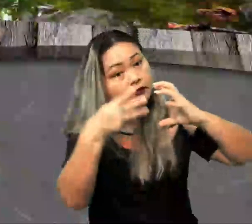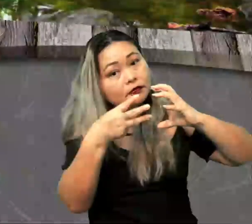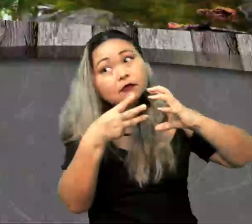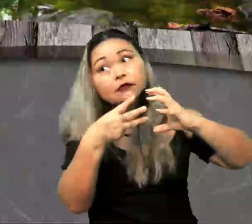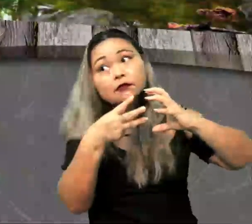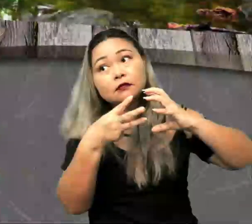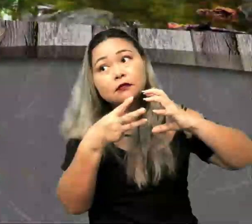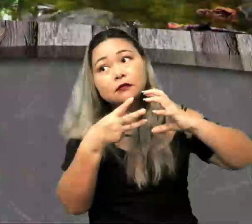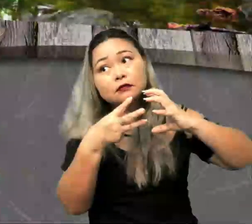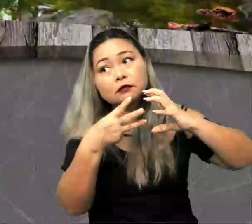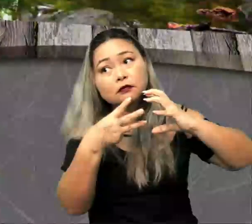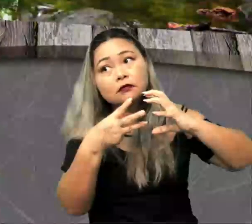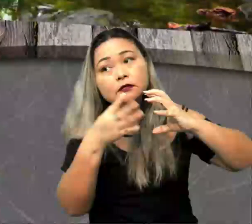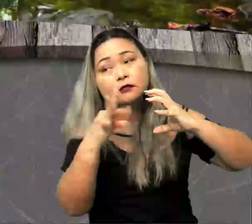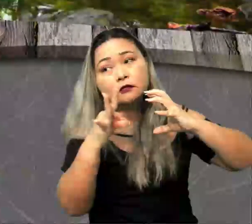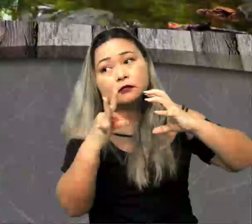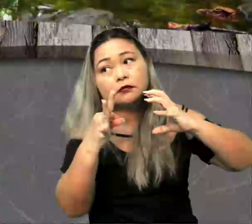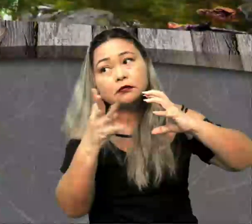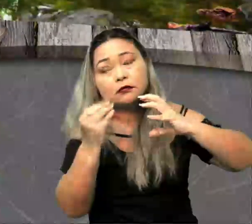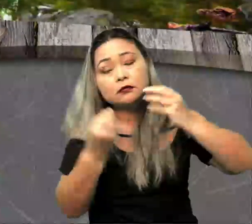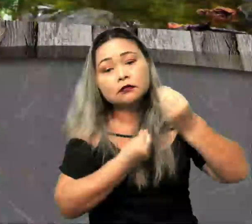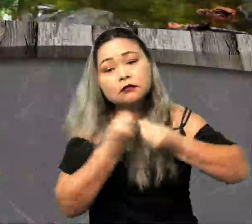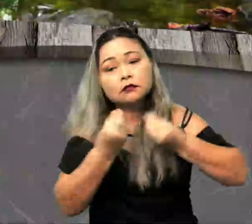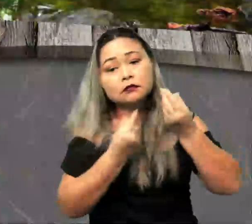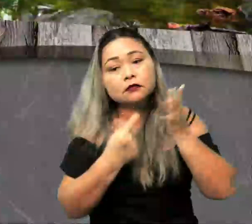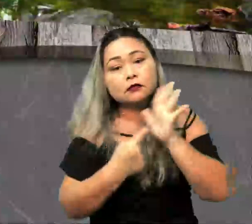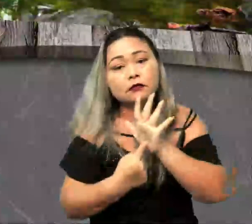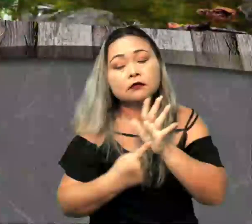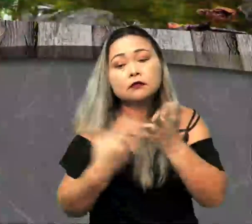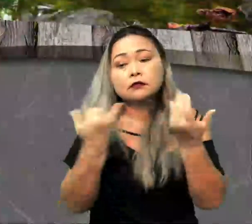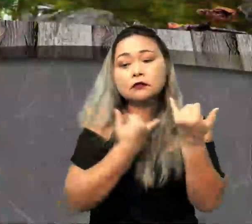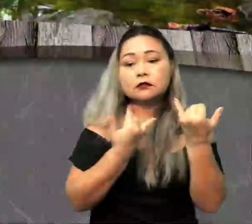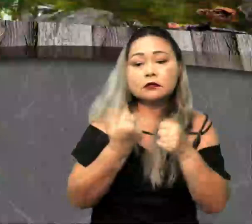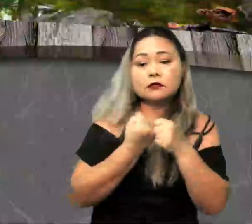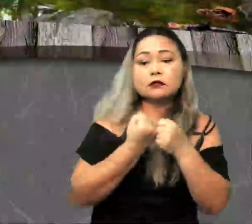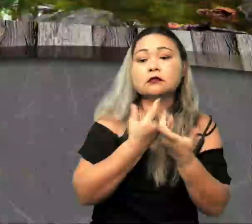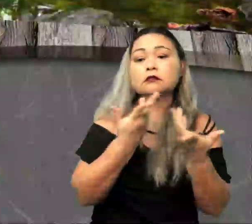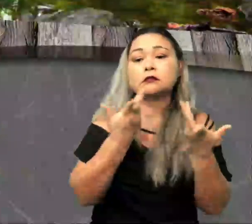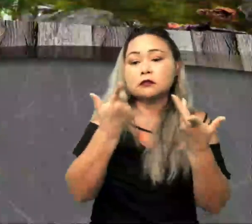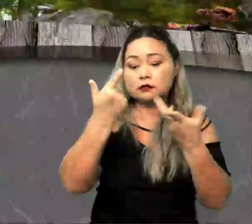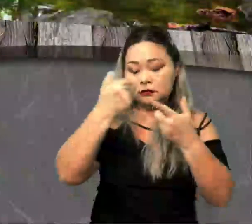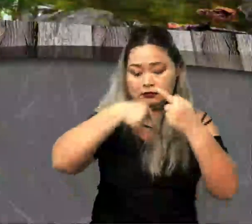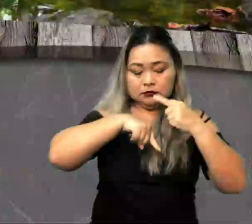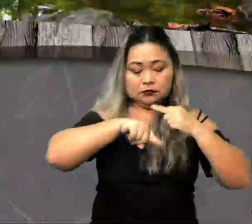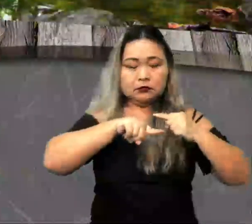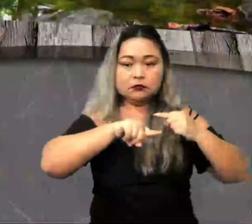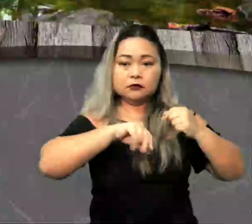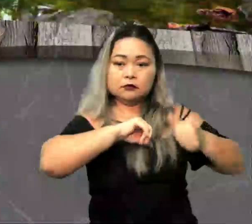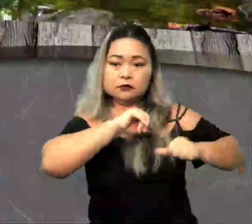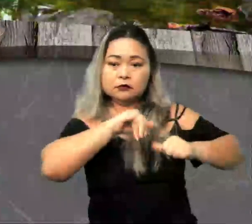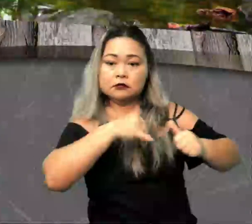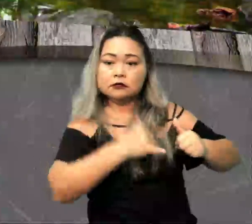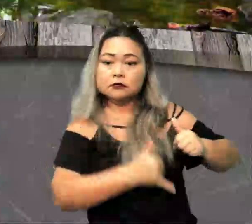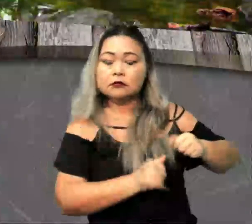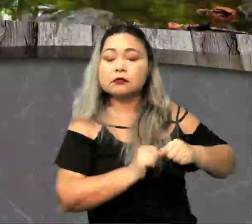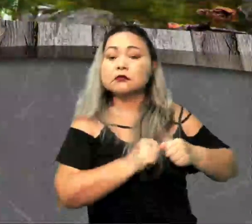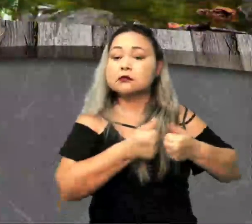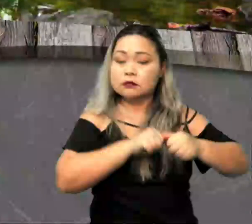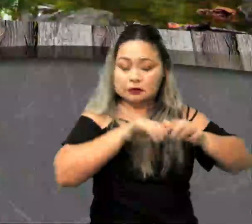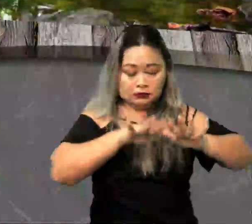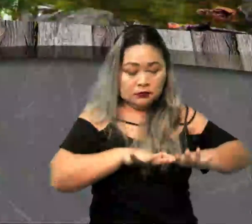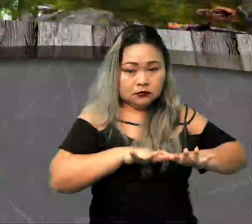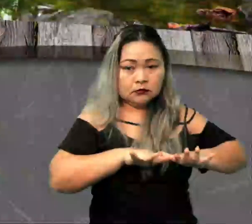Que todas as nossas formas de obtenção de energia, todas as nossas vias metabólicas que nos